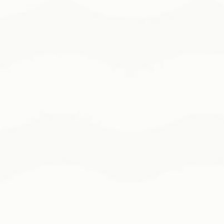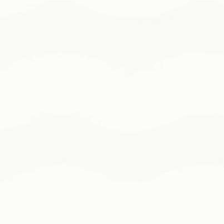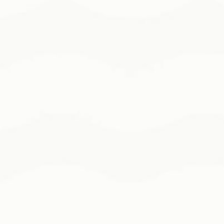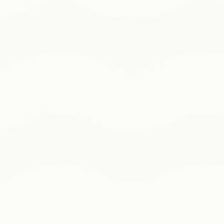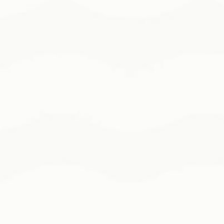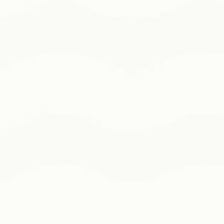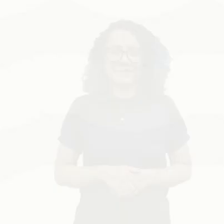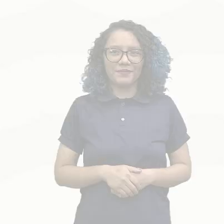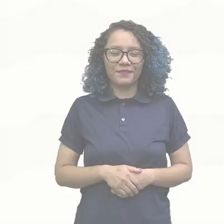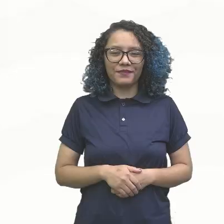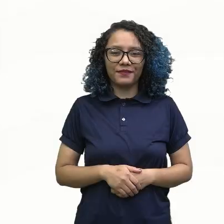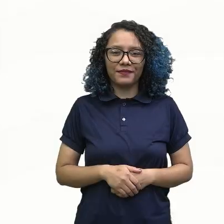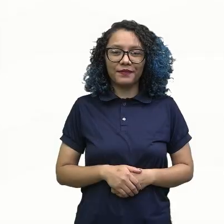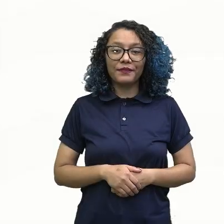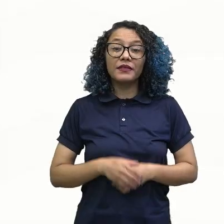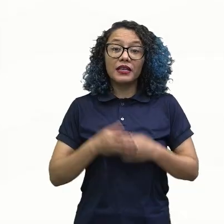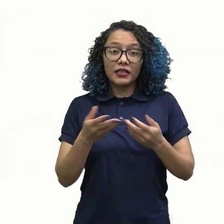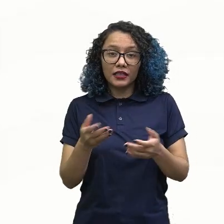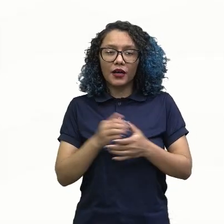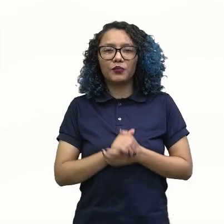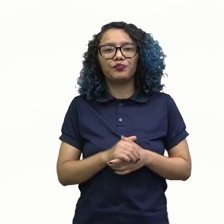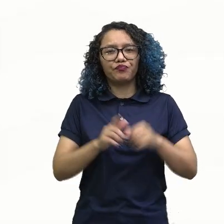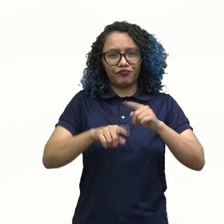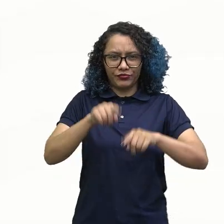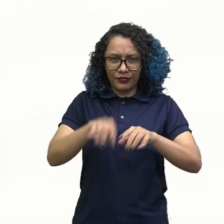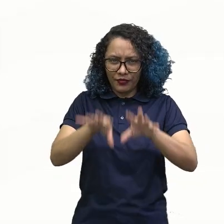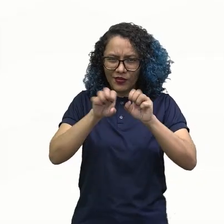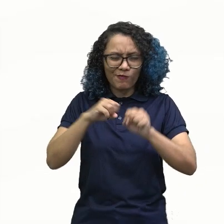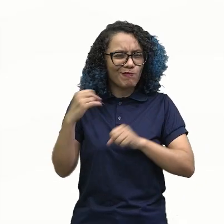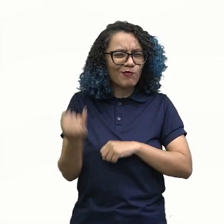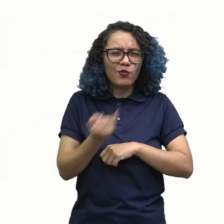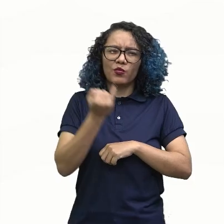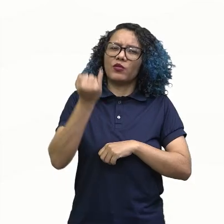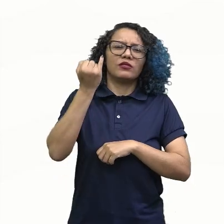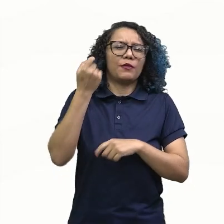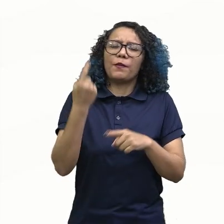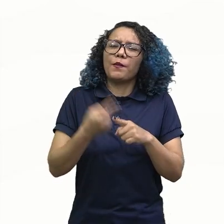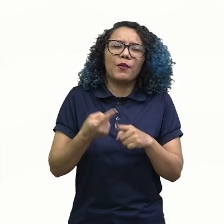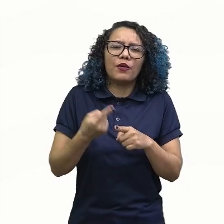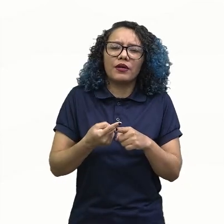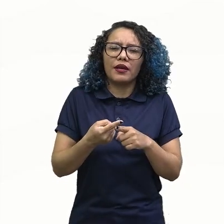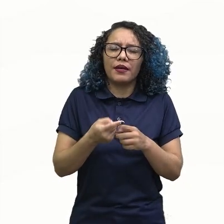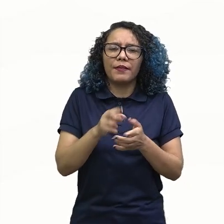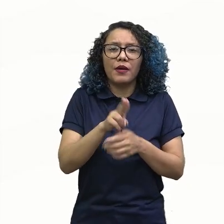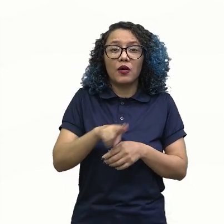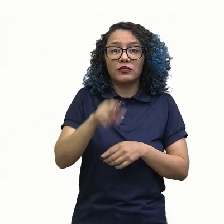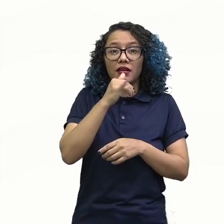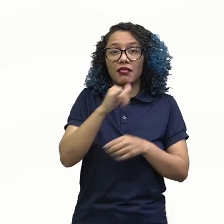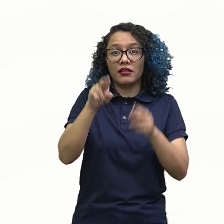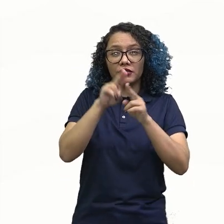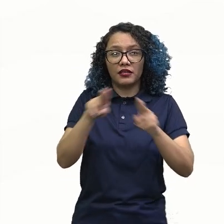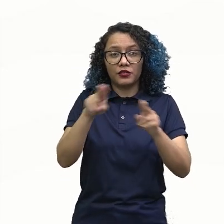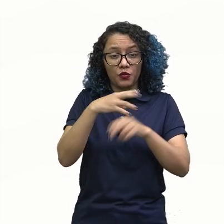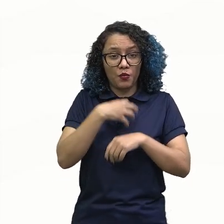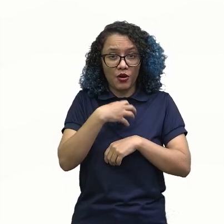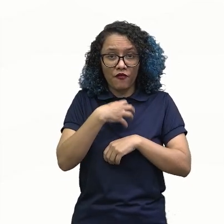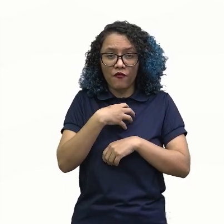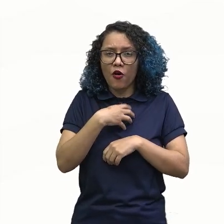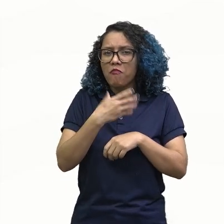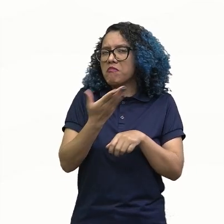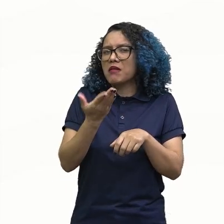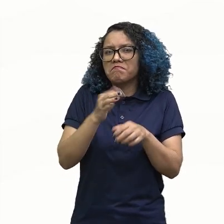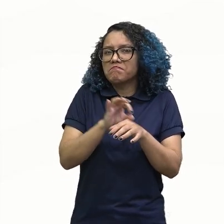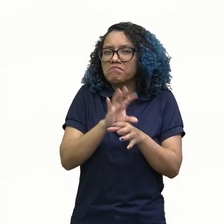aí, os receptores são essenciais para utilizarmos a energia elétrica de maneira